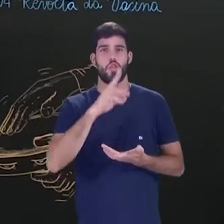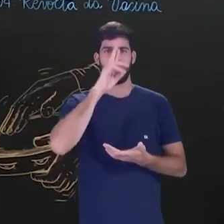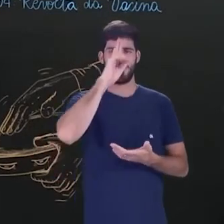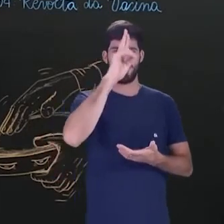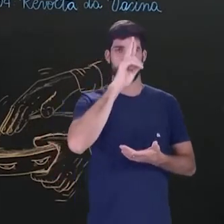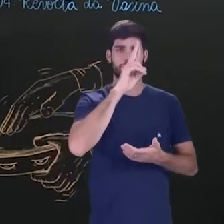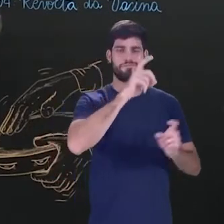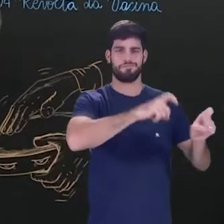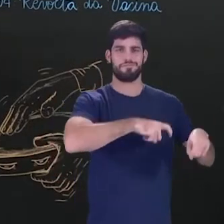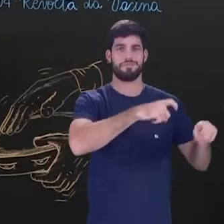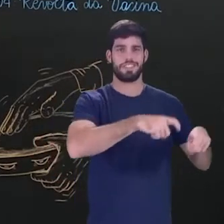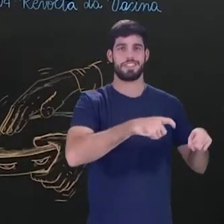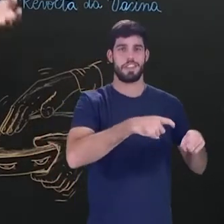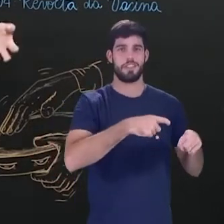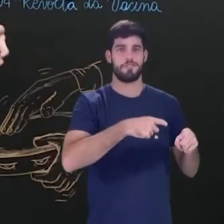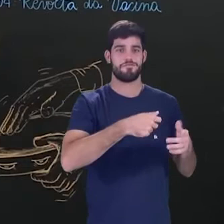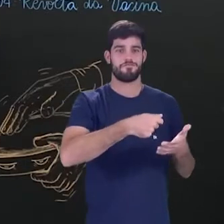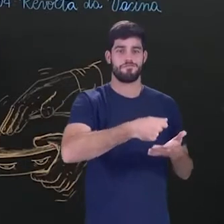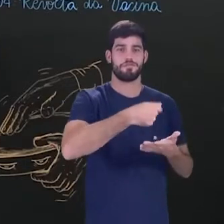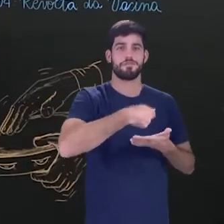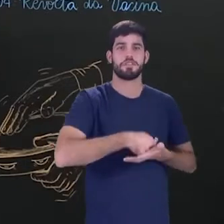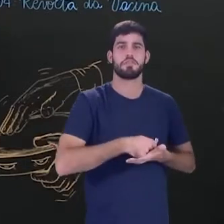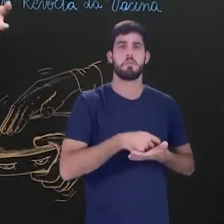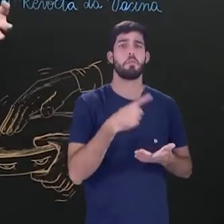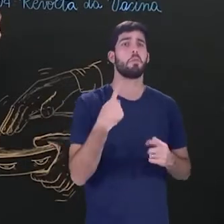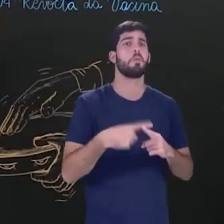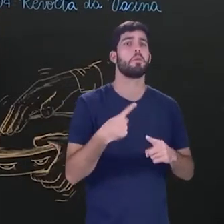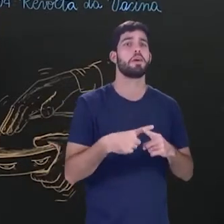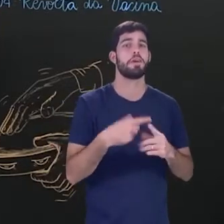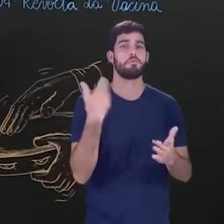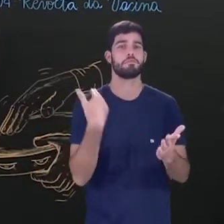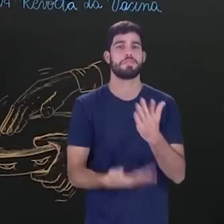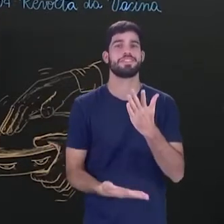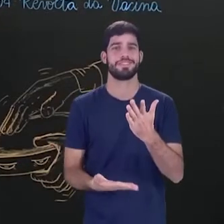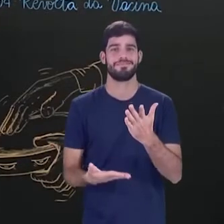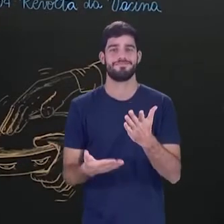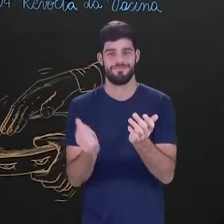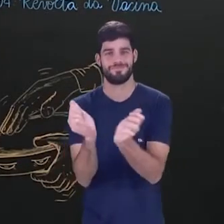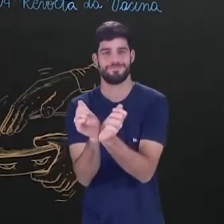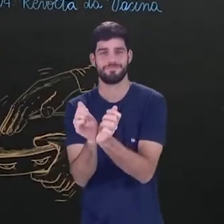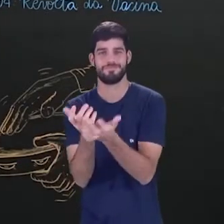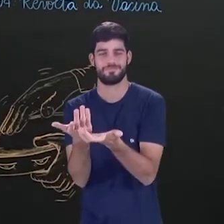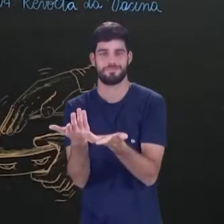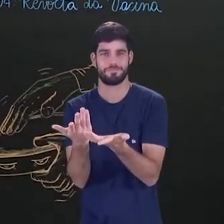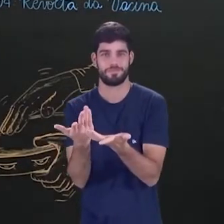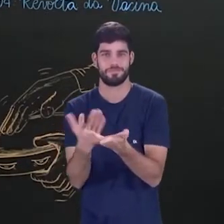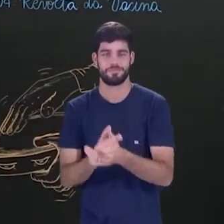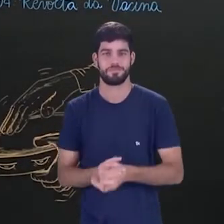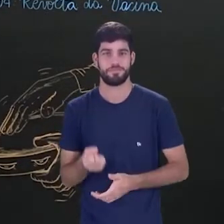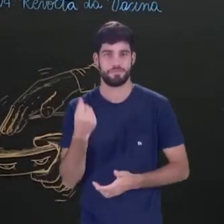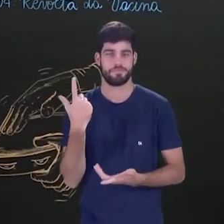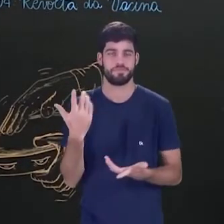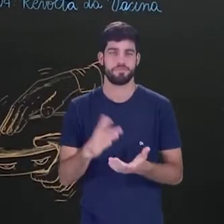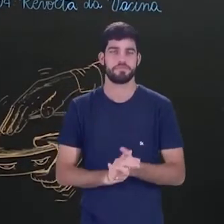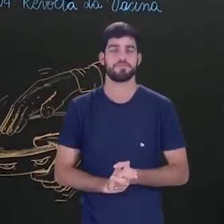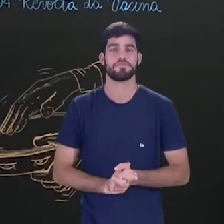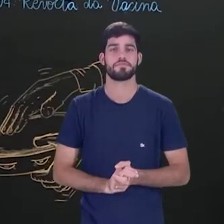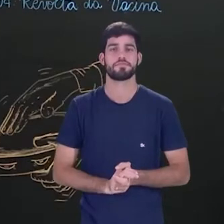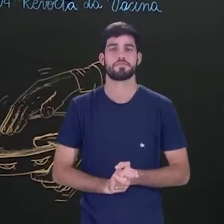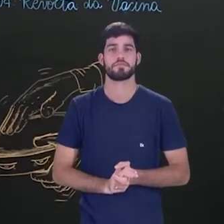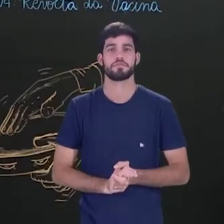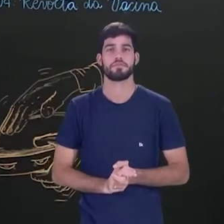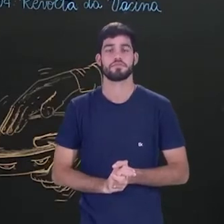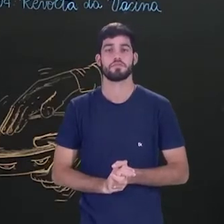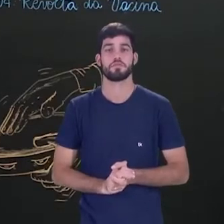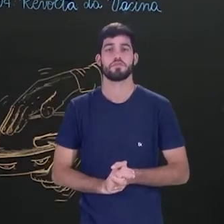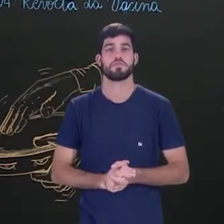seus escravos. Era uma lógica completamente contrária do que a gente poderia considerar razoável, né? Então, a grande marca